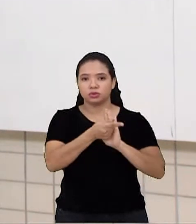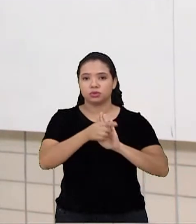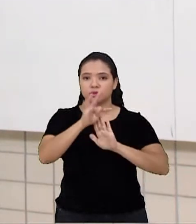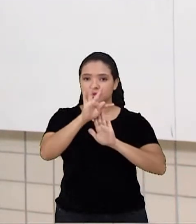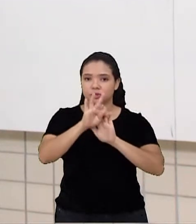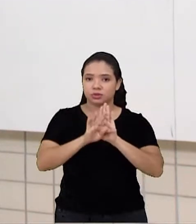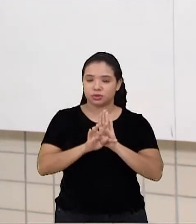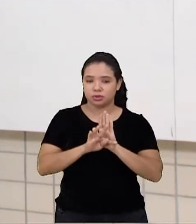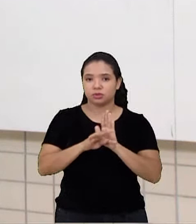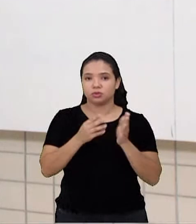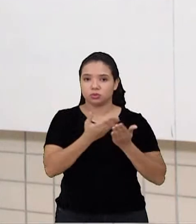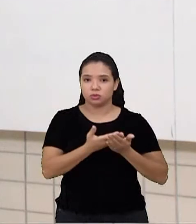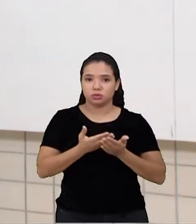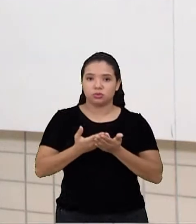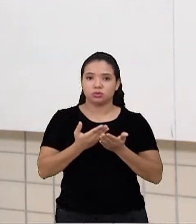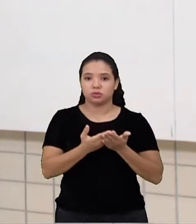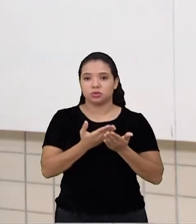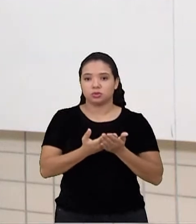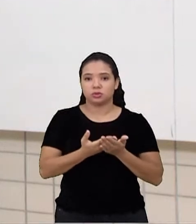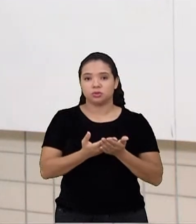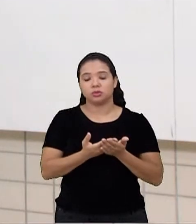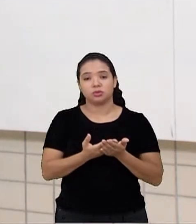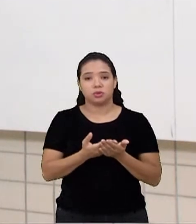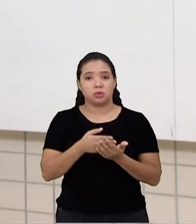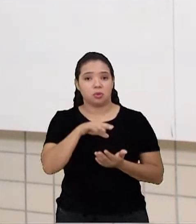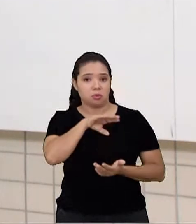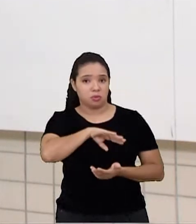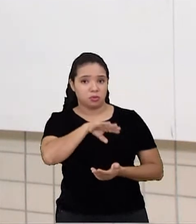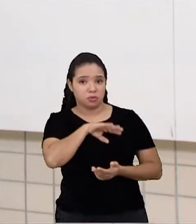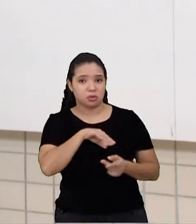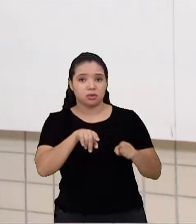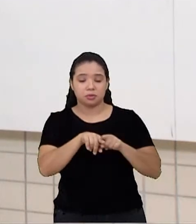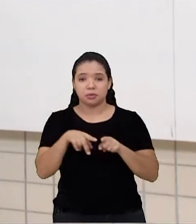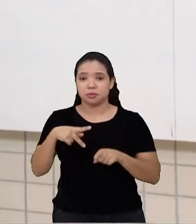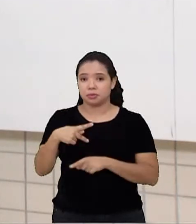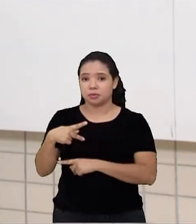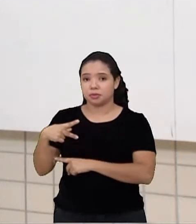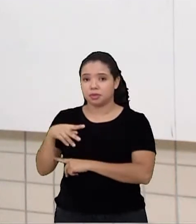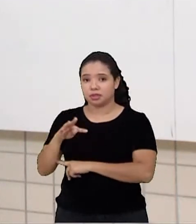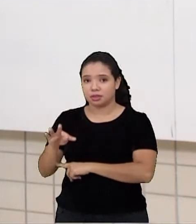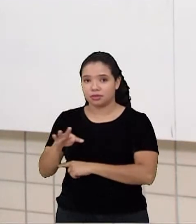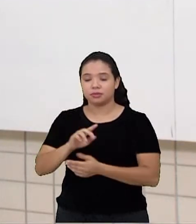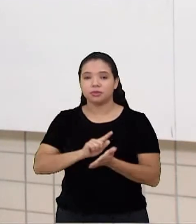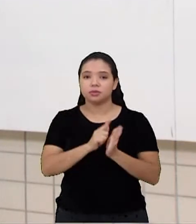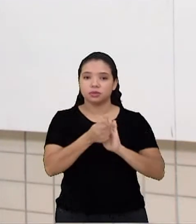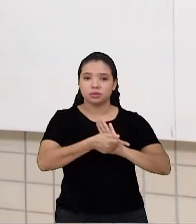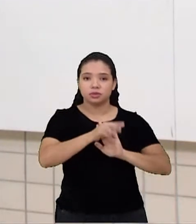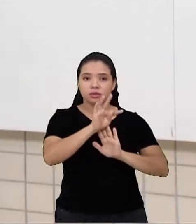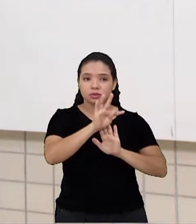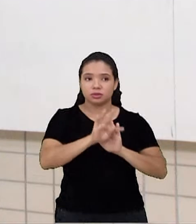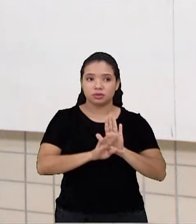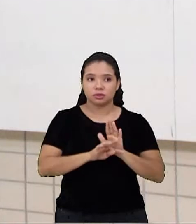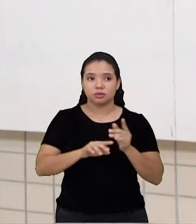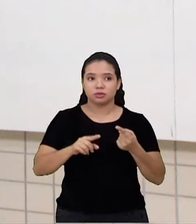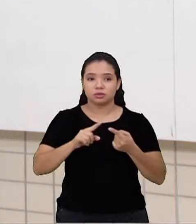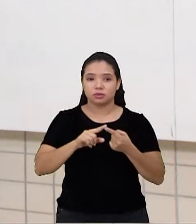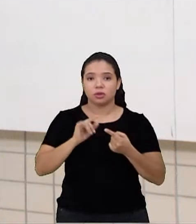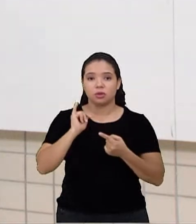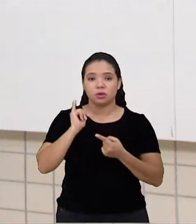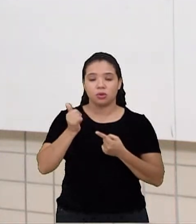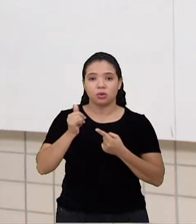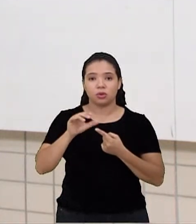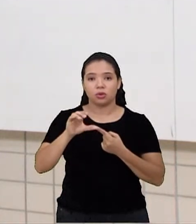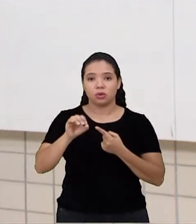ao longo dessas aulas, tanto de língua portuguesa quanto de PPT. Esses gêneros textuais foram a